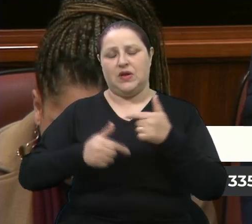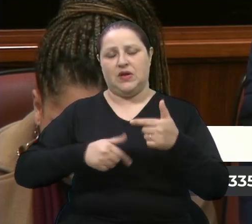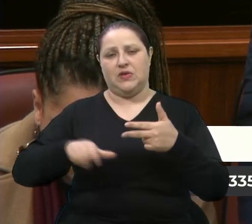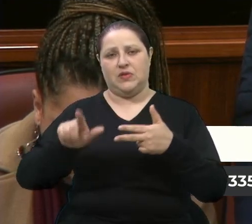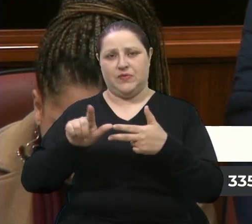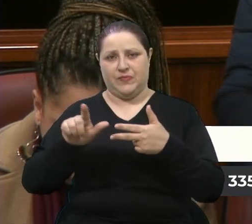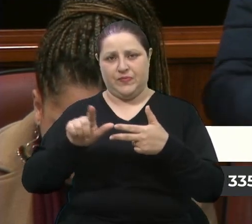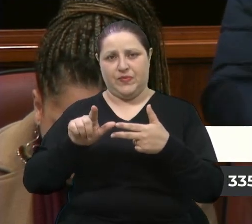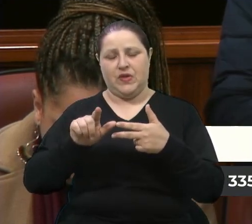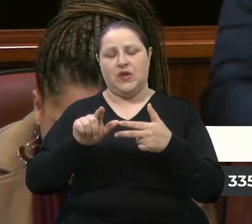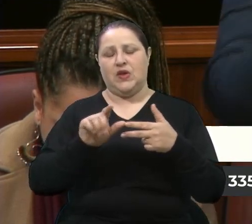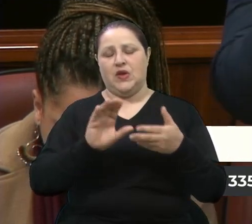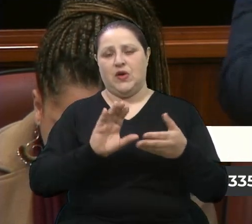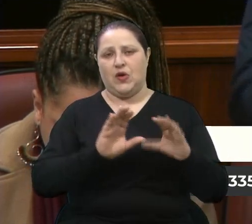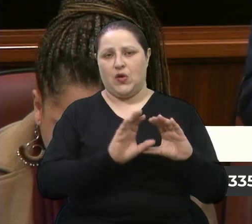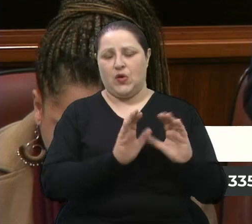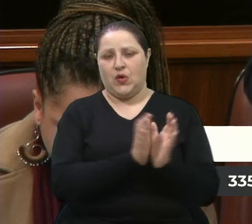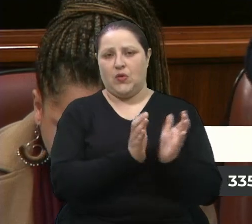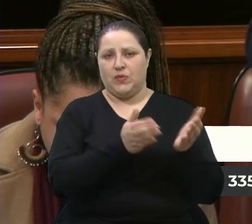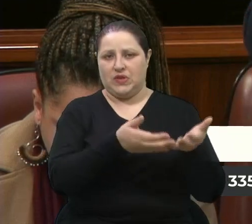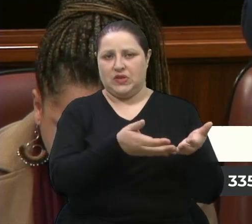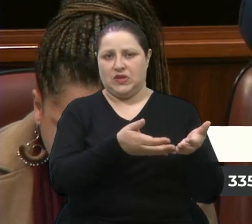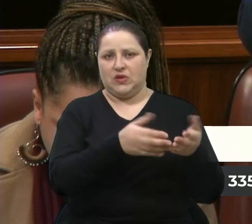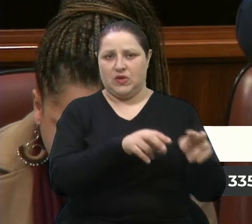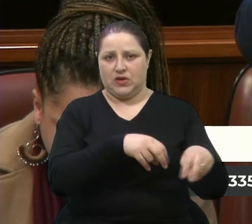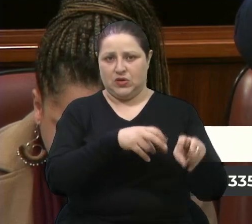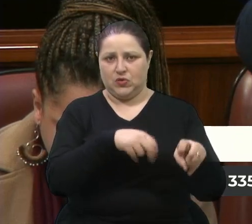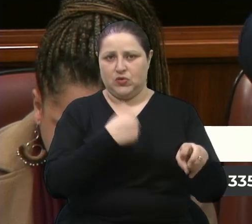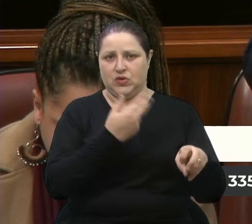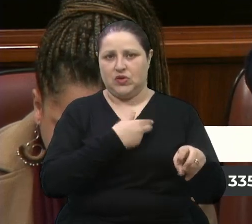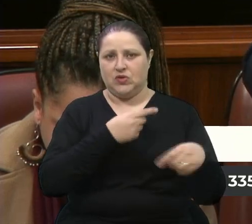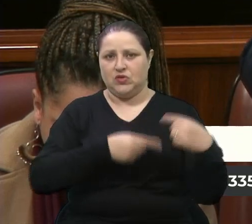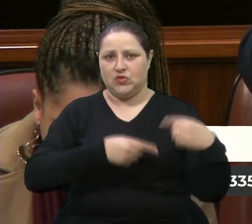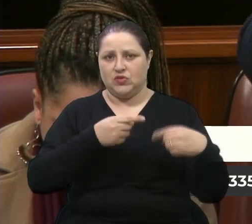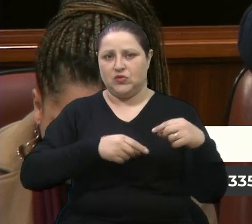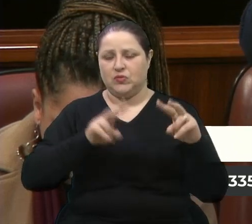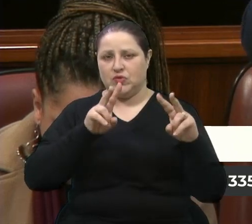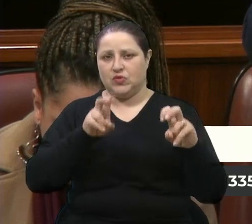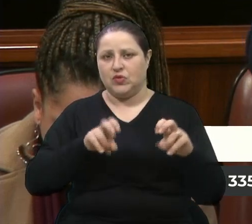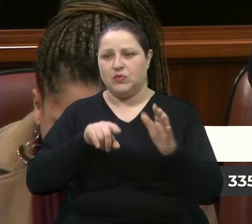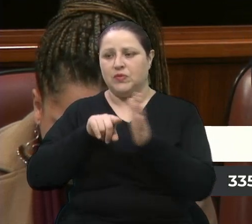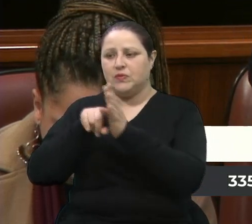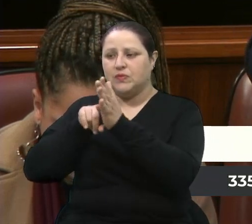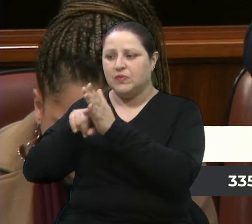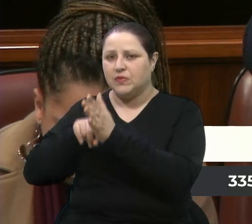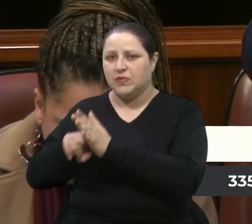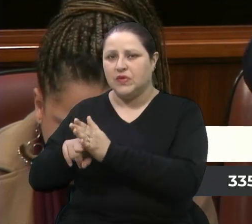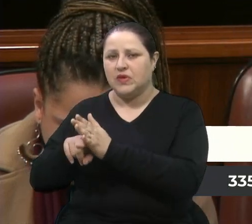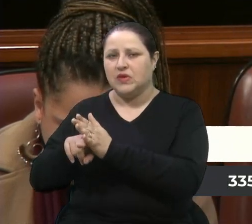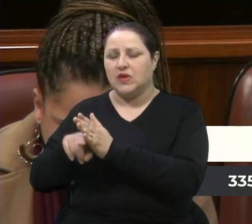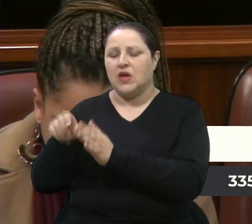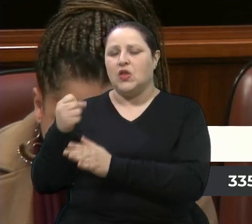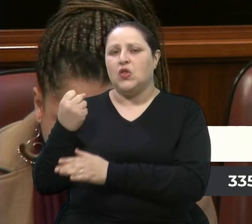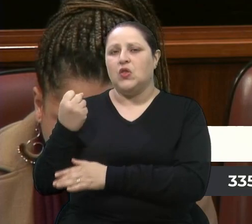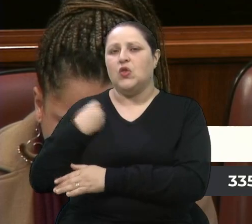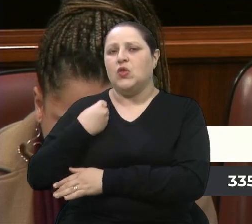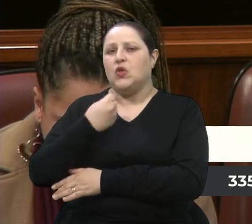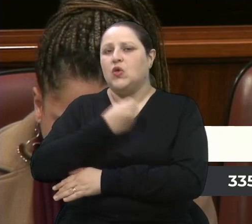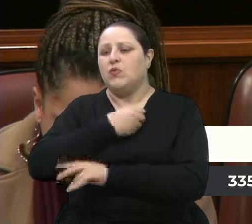Agricultura, em que discutíamos a necessidade do censo agrícola em